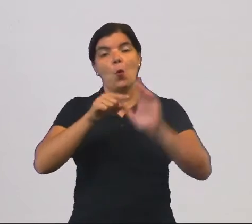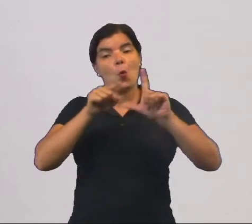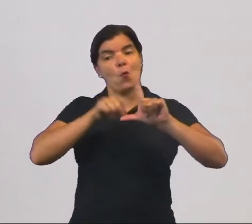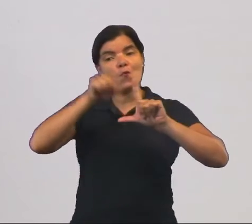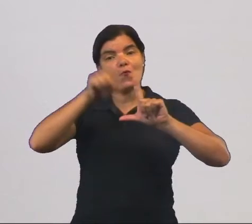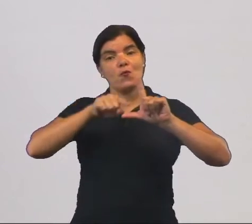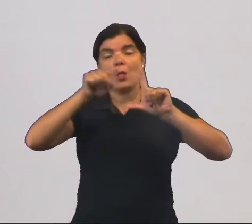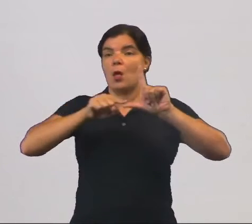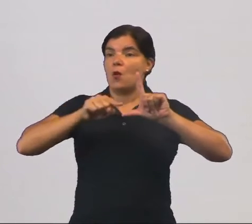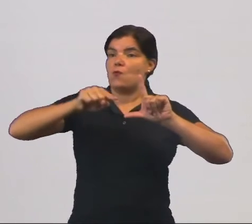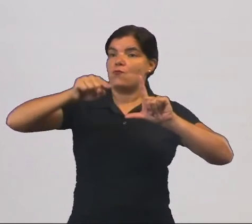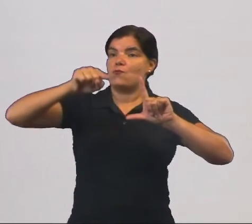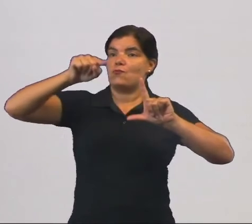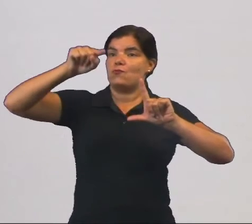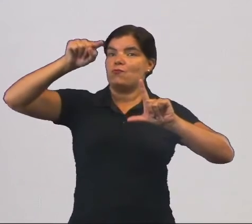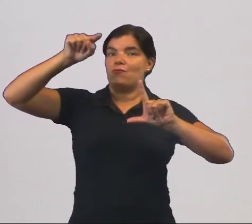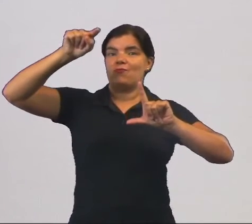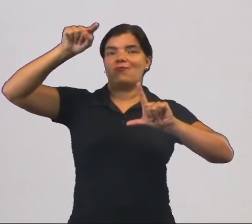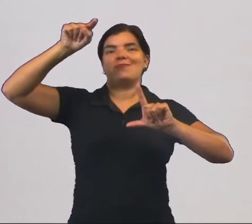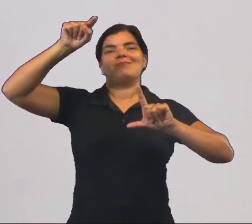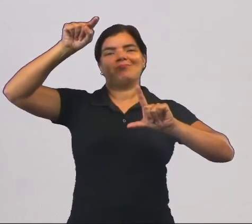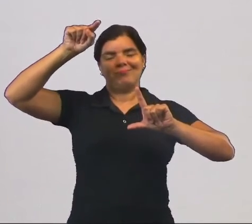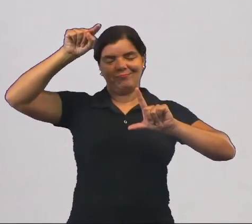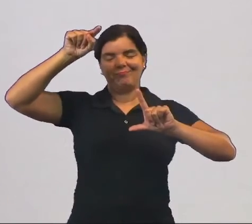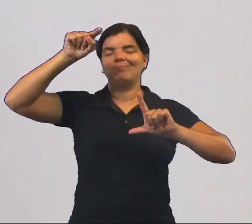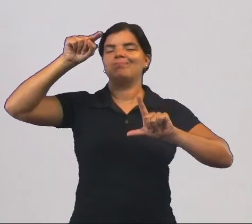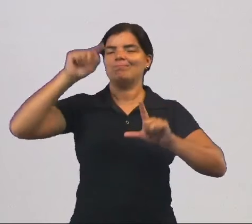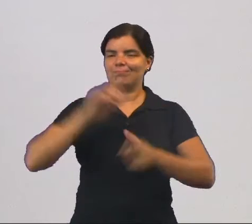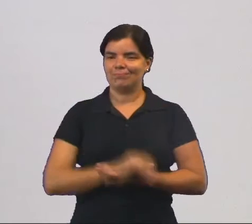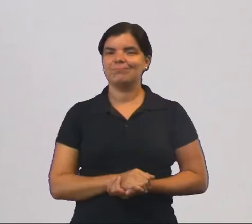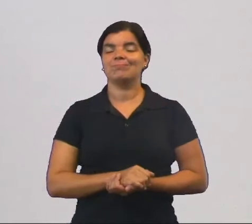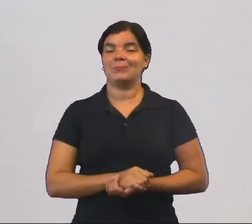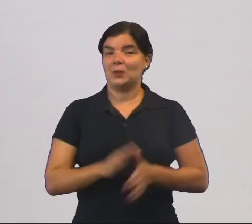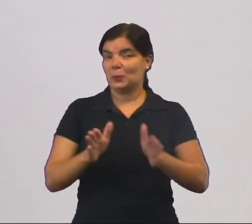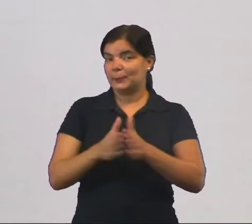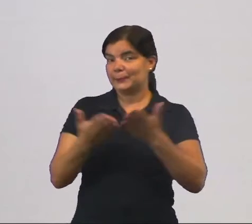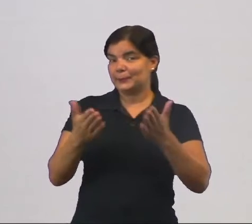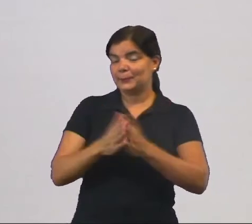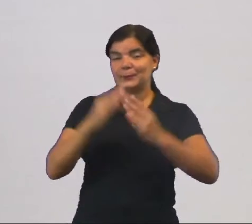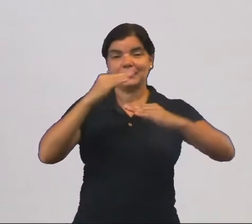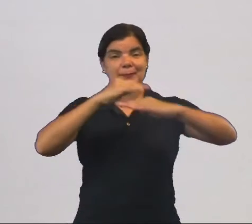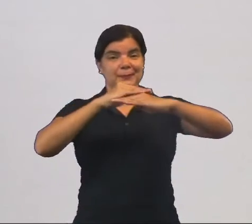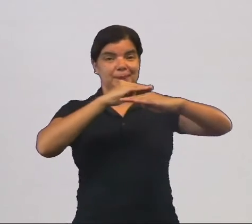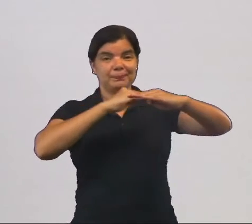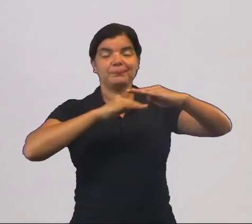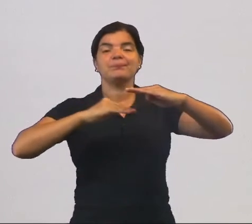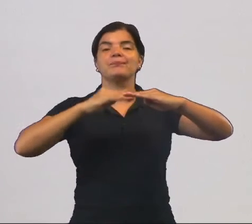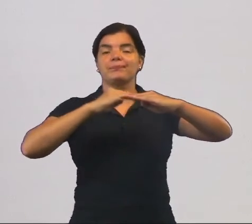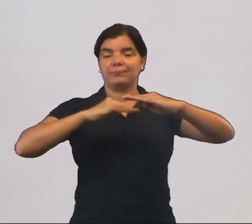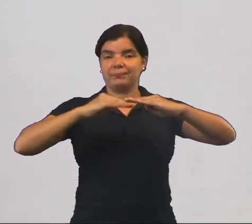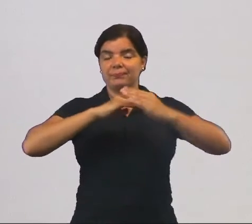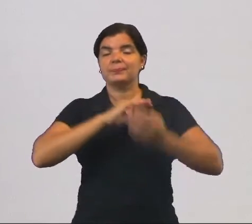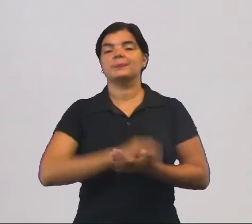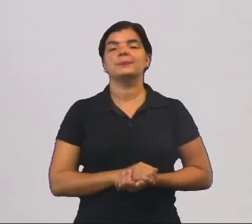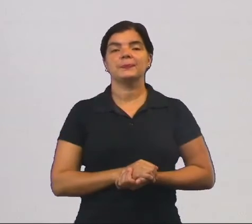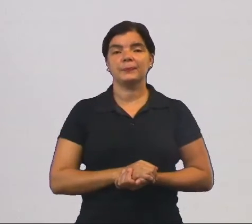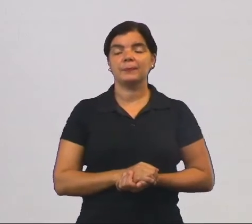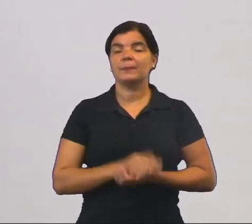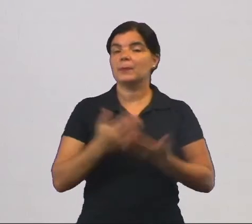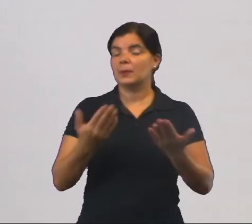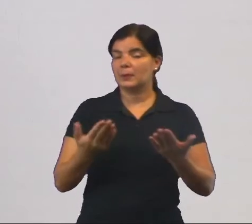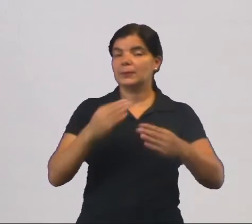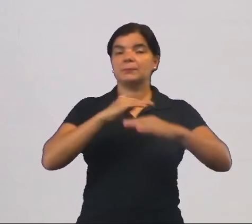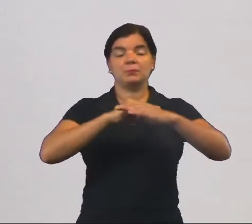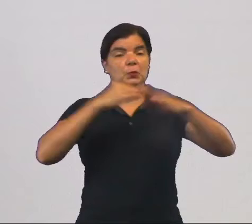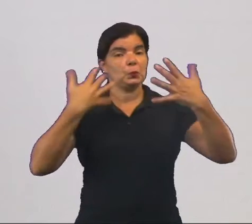ele deve estar muito mais acentuado a questão da desigualdade, a taxa de pobreza